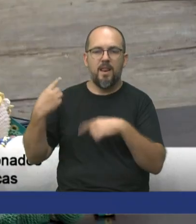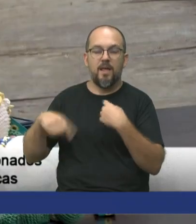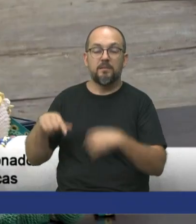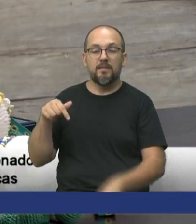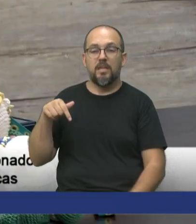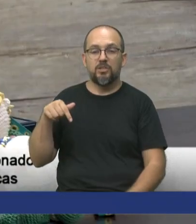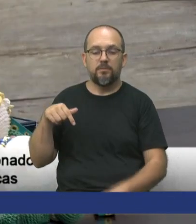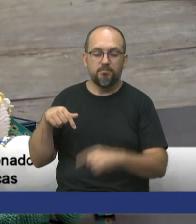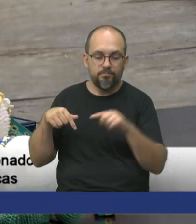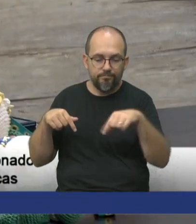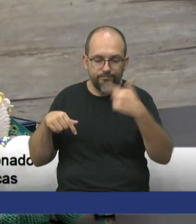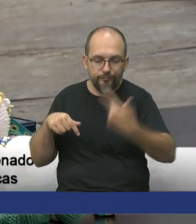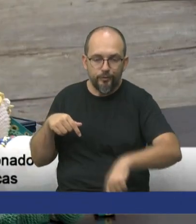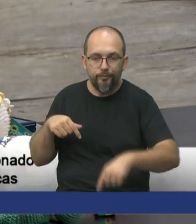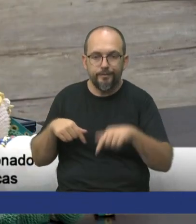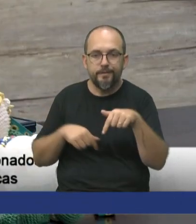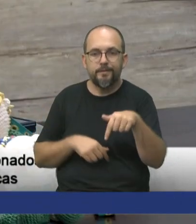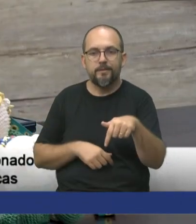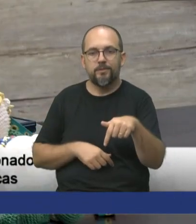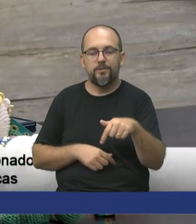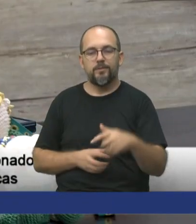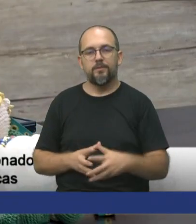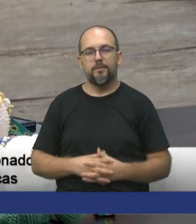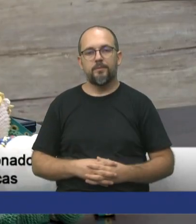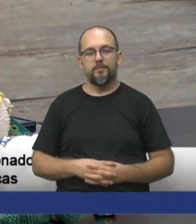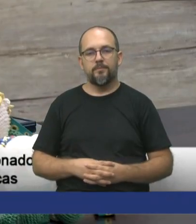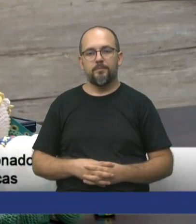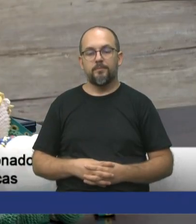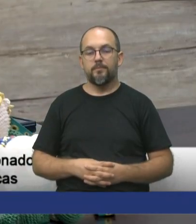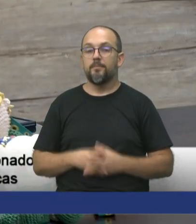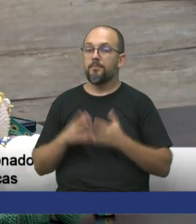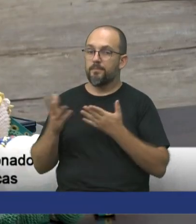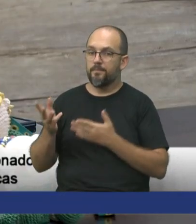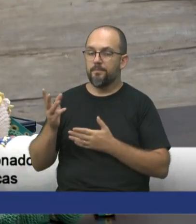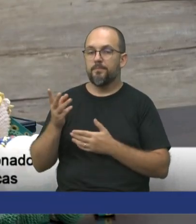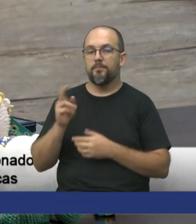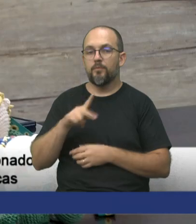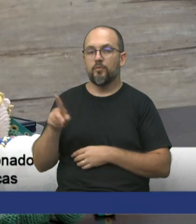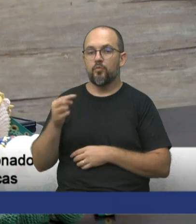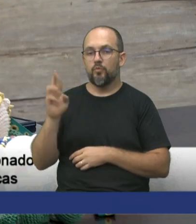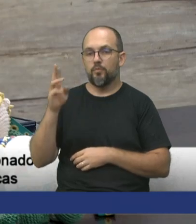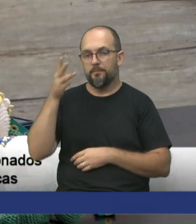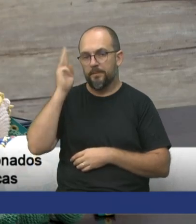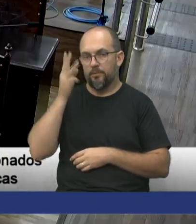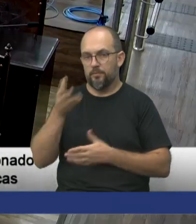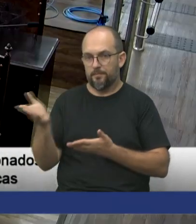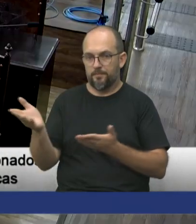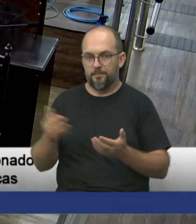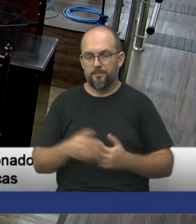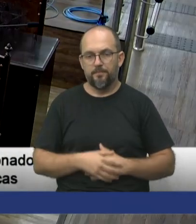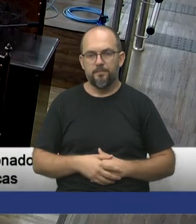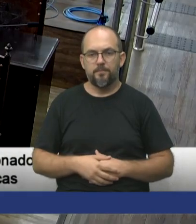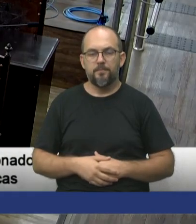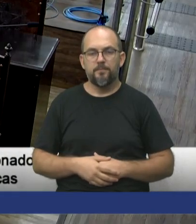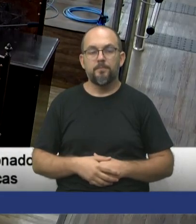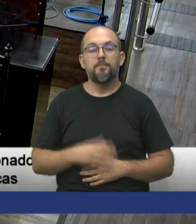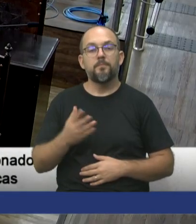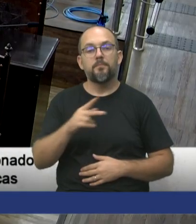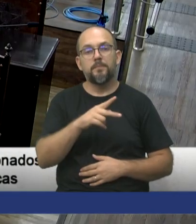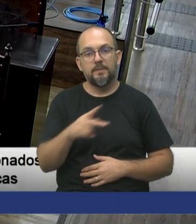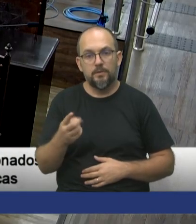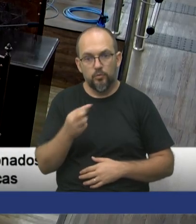mesmos 7 vereadores que estão aqui representados hoje. Professor doutor Matheus Turini, por favor. Presidente doutora